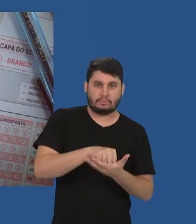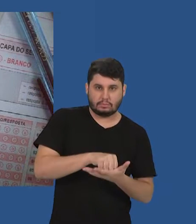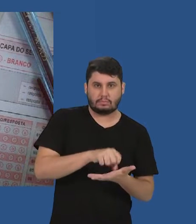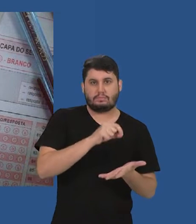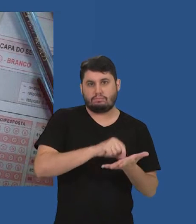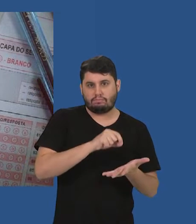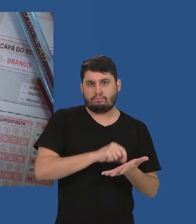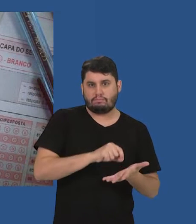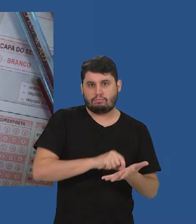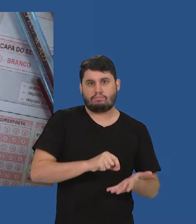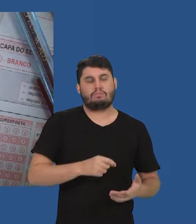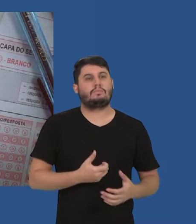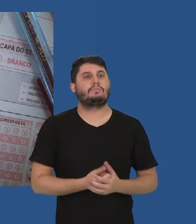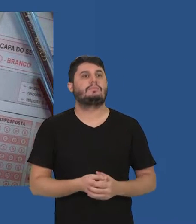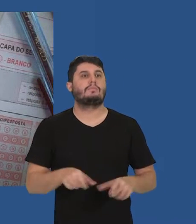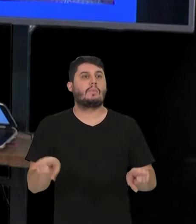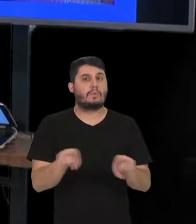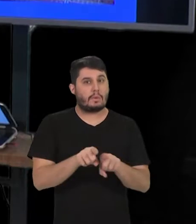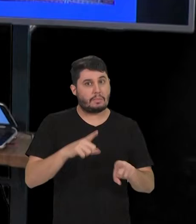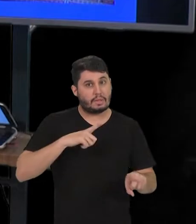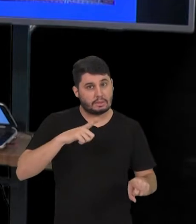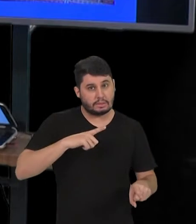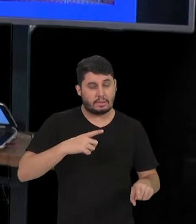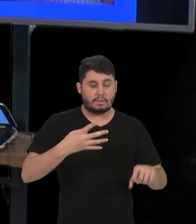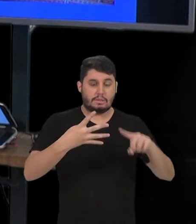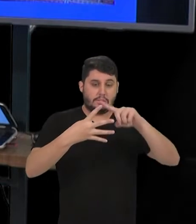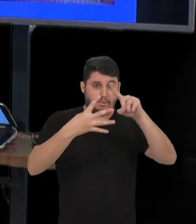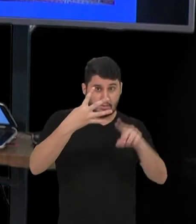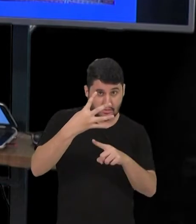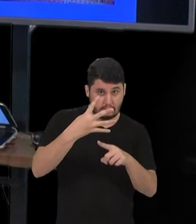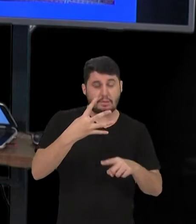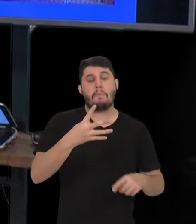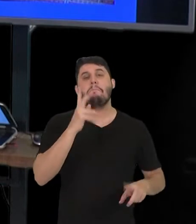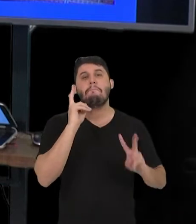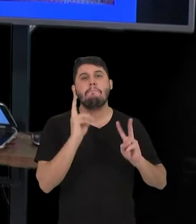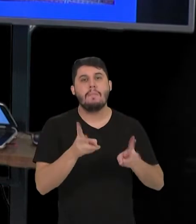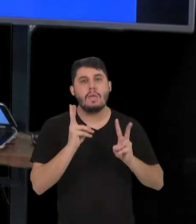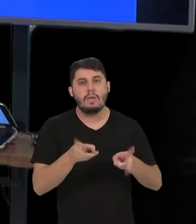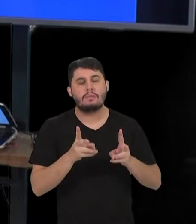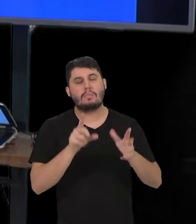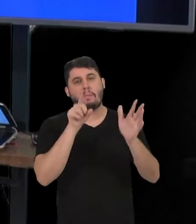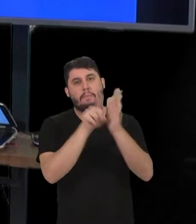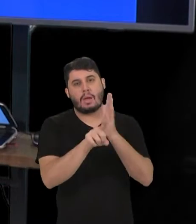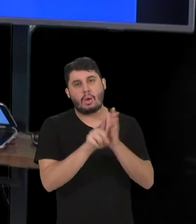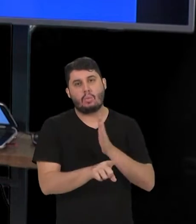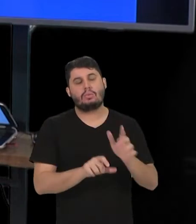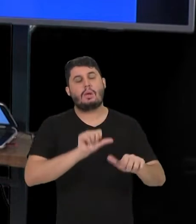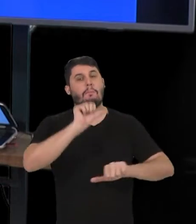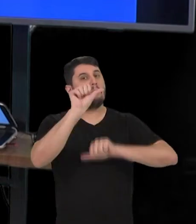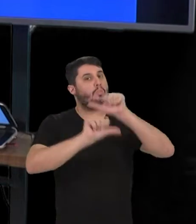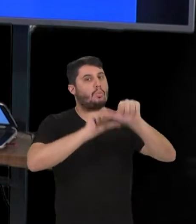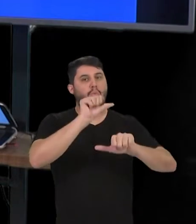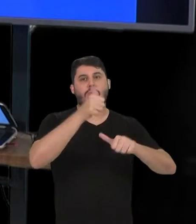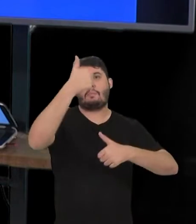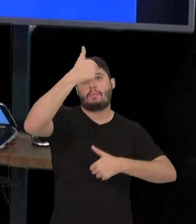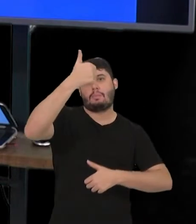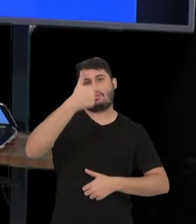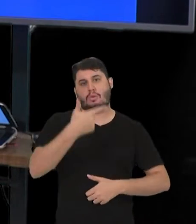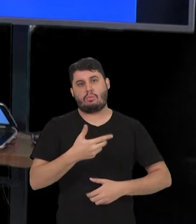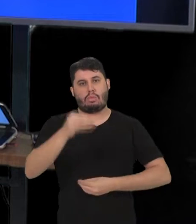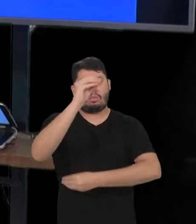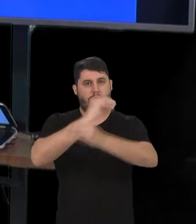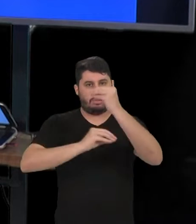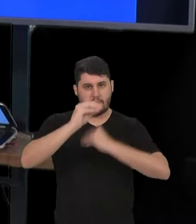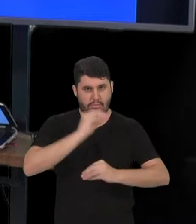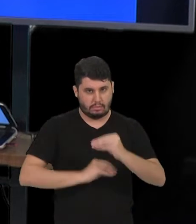como eu falei de língua inglesa, são 5 questões, nas 4 provas são as mesmas questões, mudando apenas a ordem delas. Agora sim,